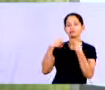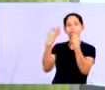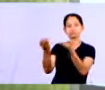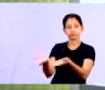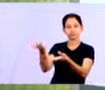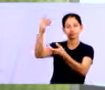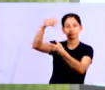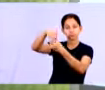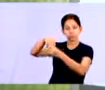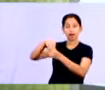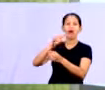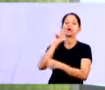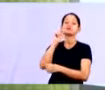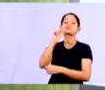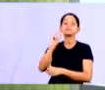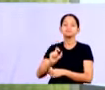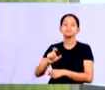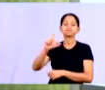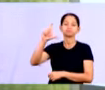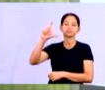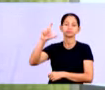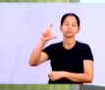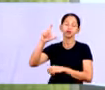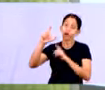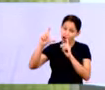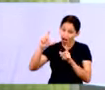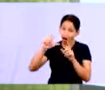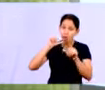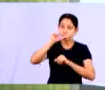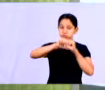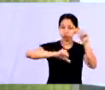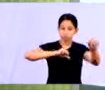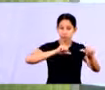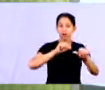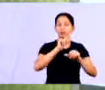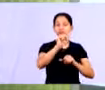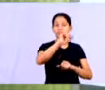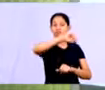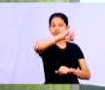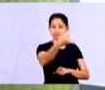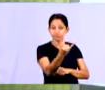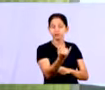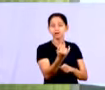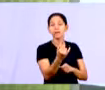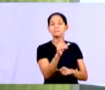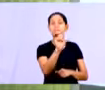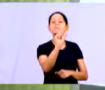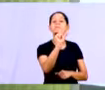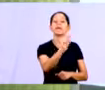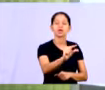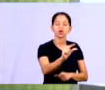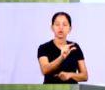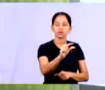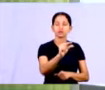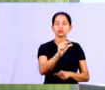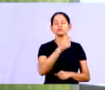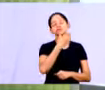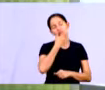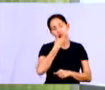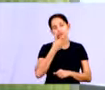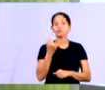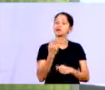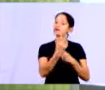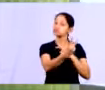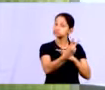alguém comigo. Quando eu falo capital de terceiro, estou falando o dinheiro dos outros. Então, é a taxa que eu vou ter que devolver o dinheiro que eu emprestei